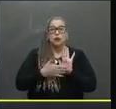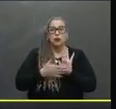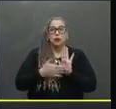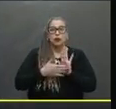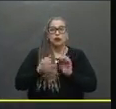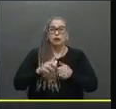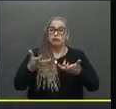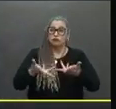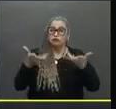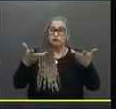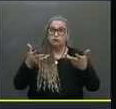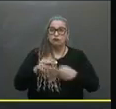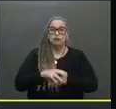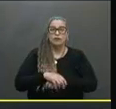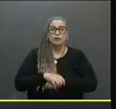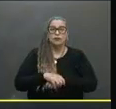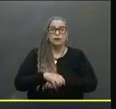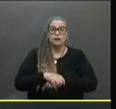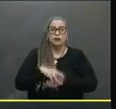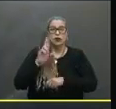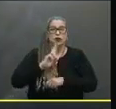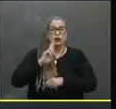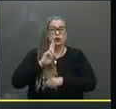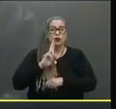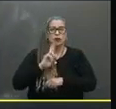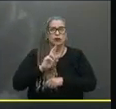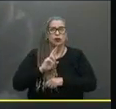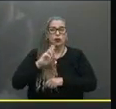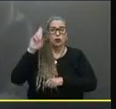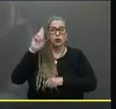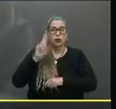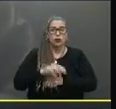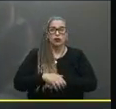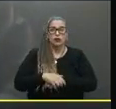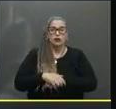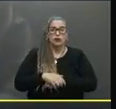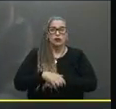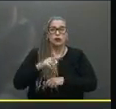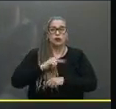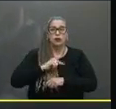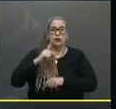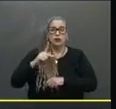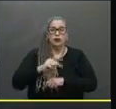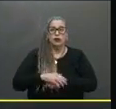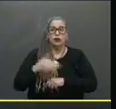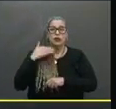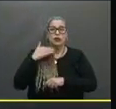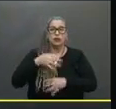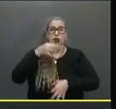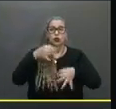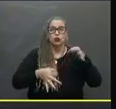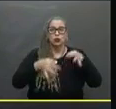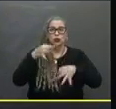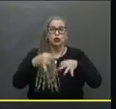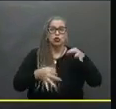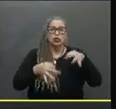desta homenagem, e senhora, senhora presidente do Tribunal de Justiça,